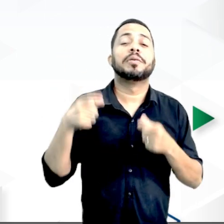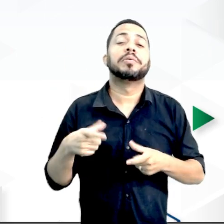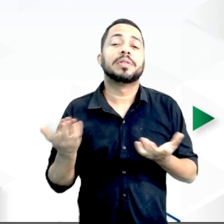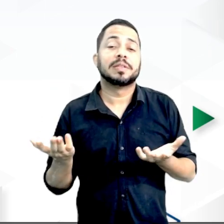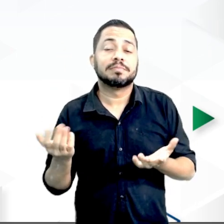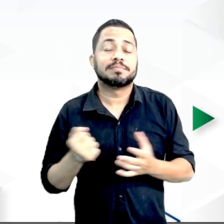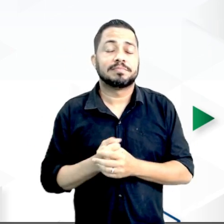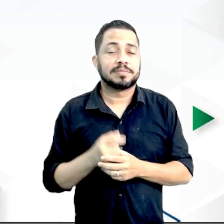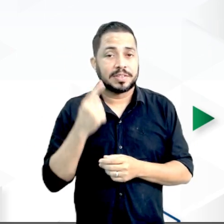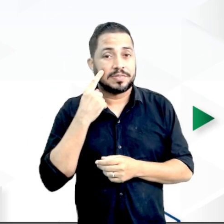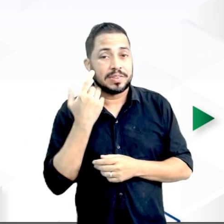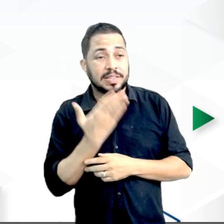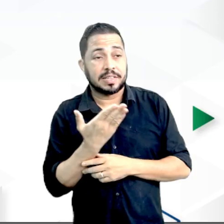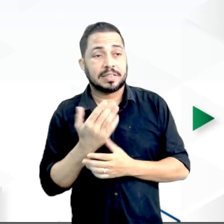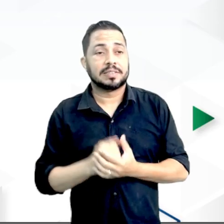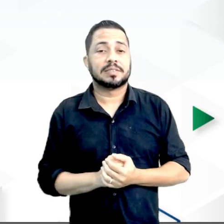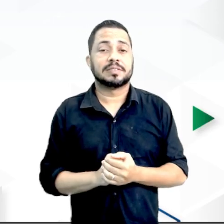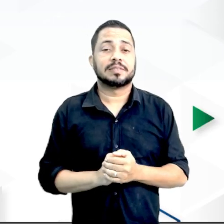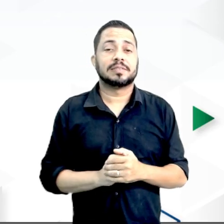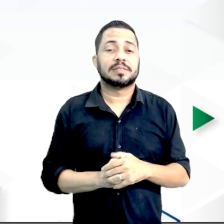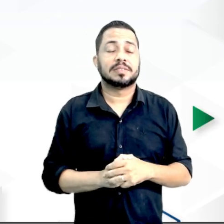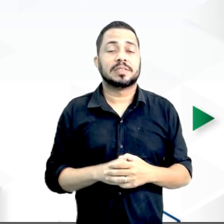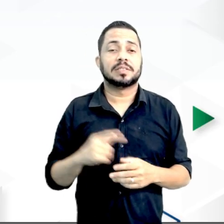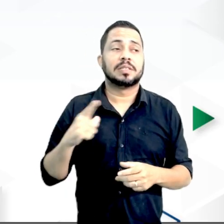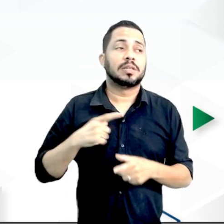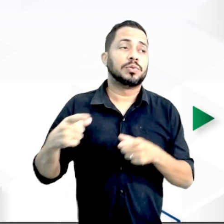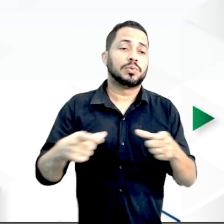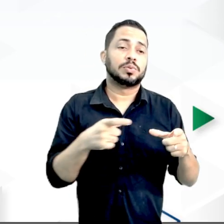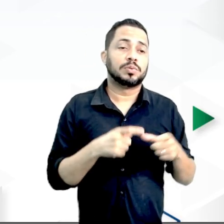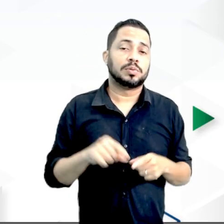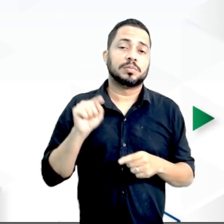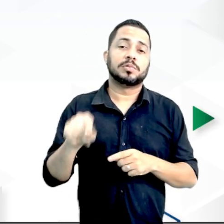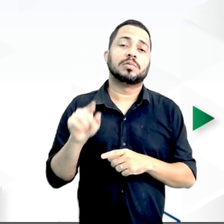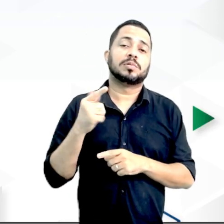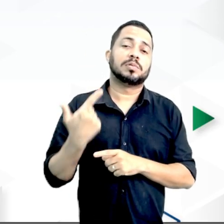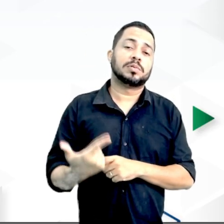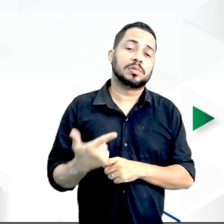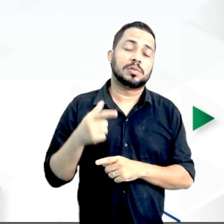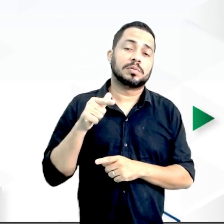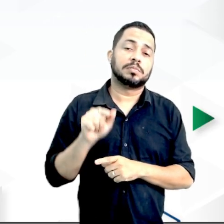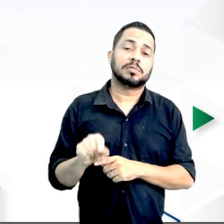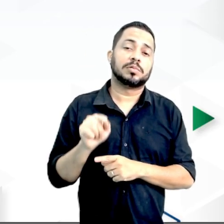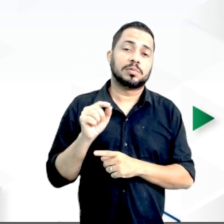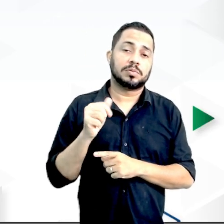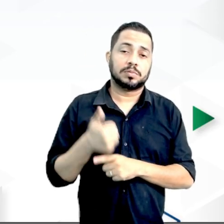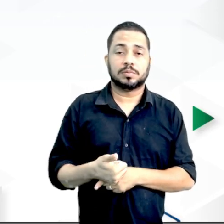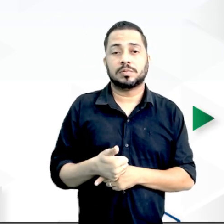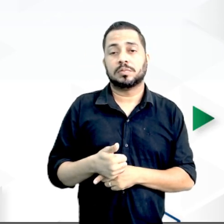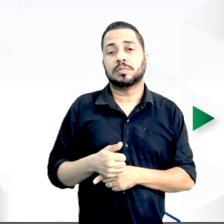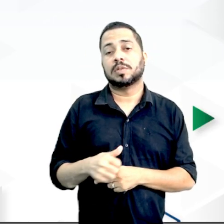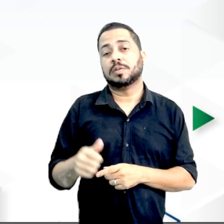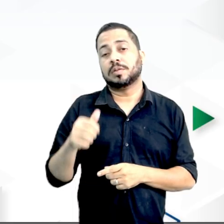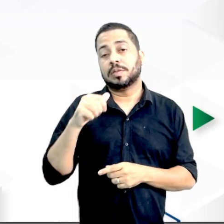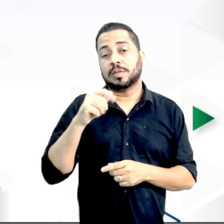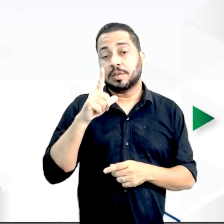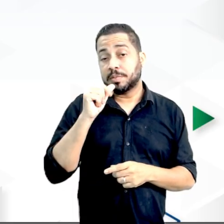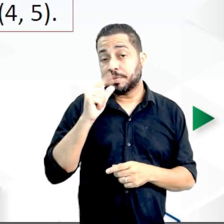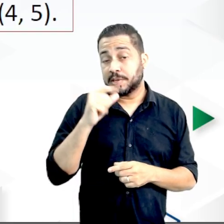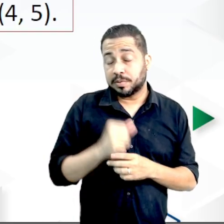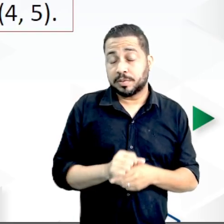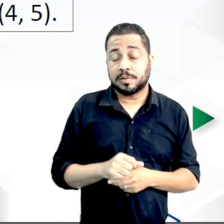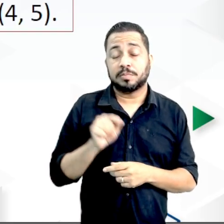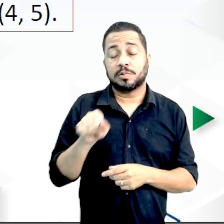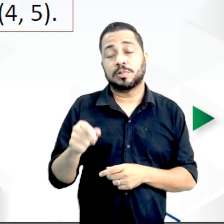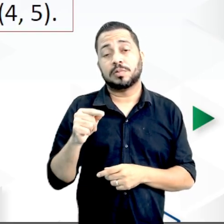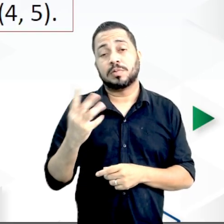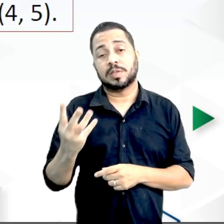bem... Olha aqui o banheiro. Localizado no ponto 2 e no ponto 1. E o bebedouro, ponto 4 e ponto 3. É